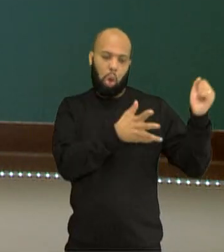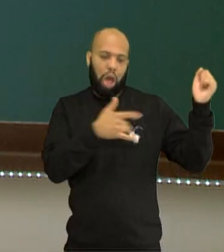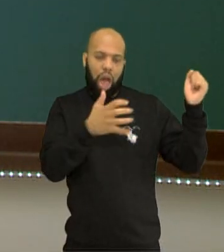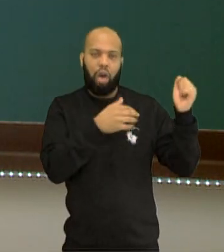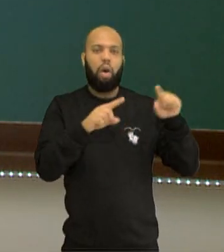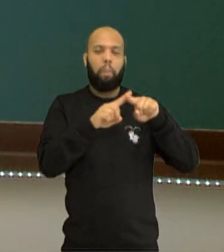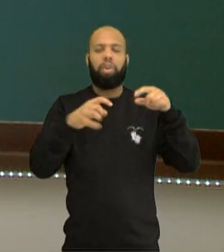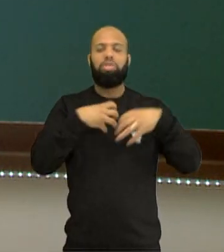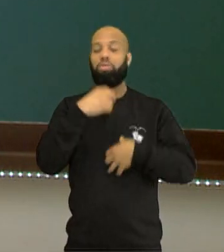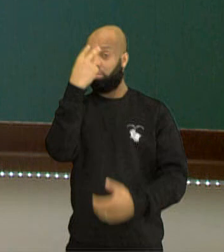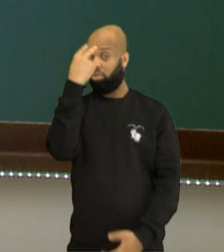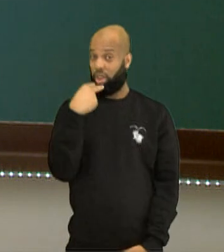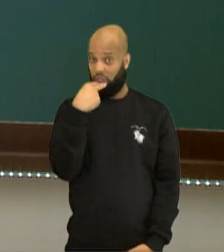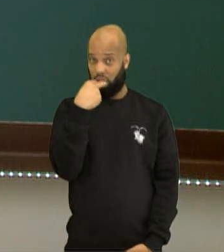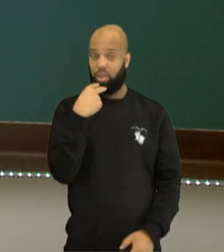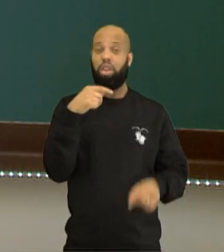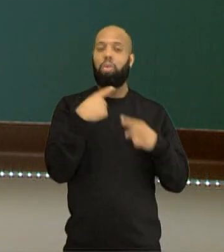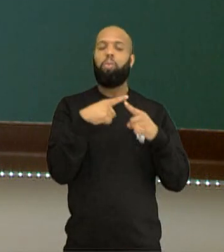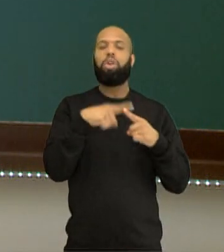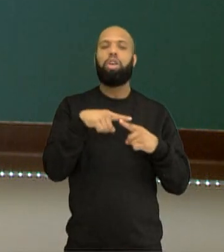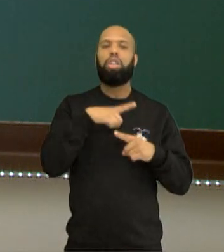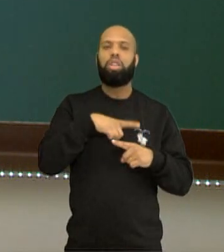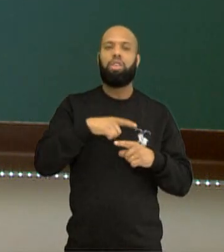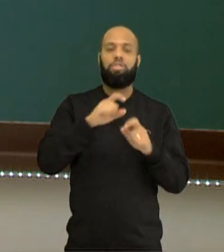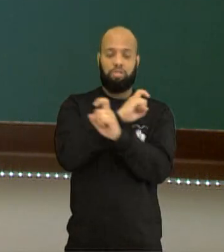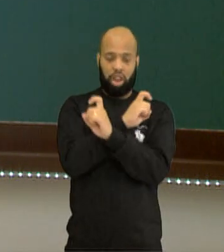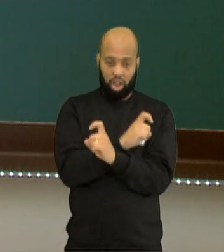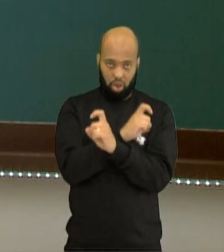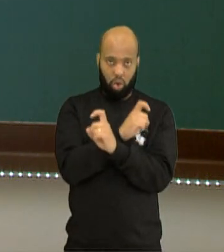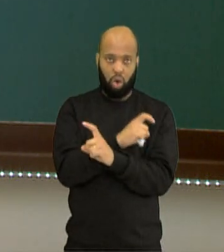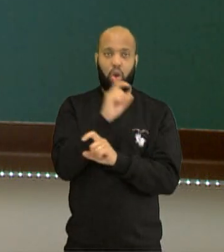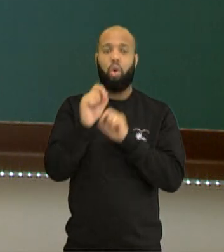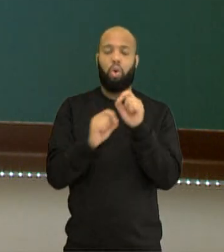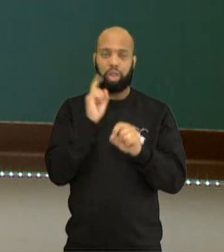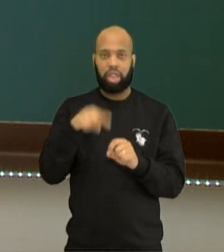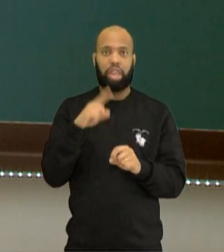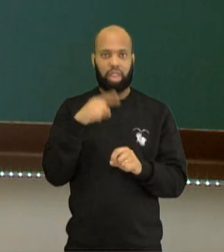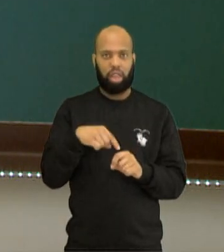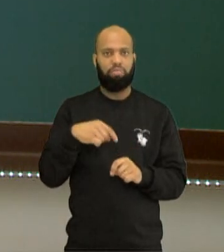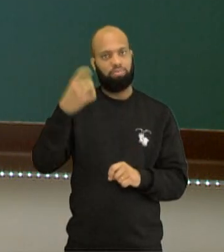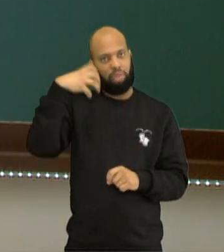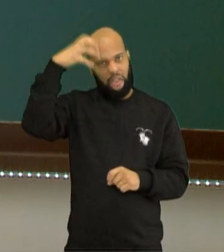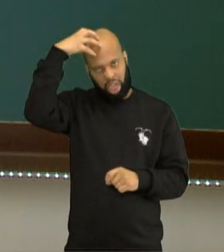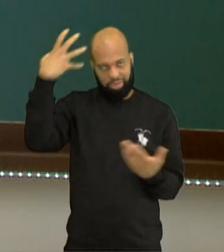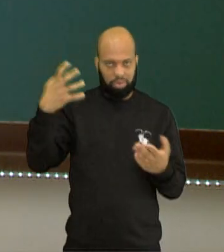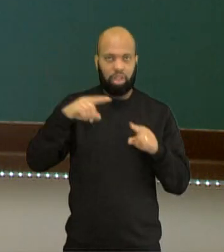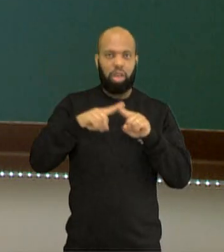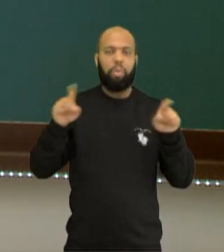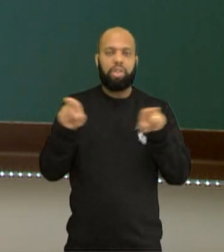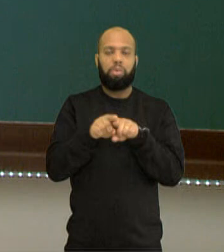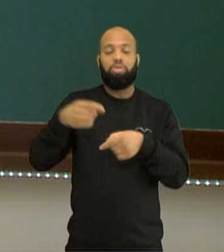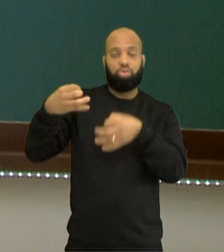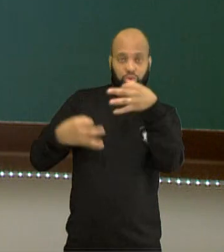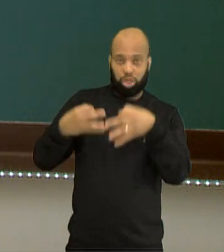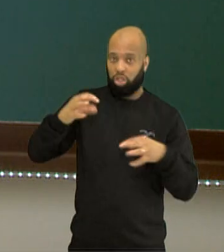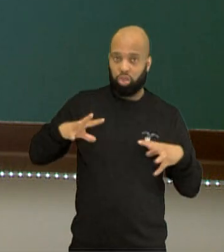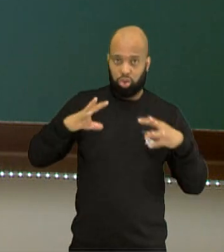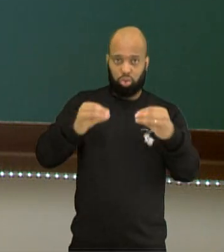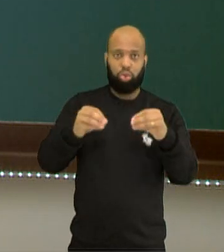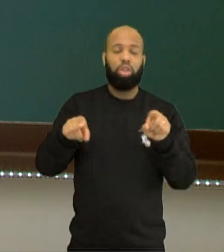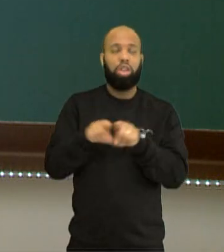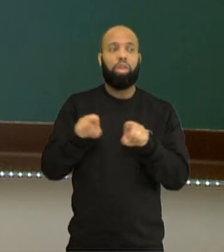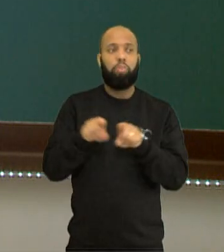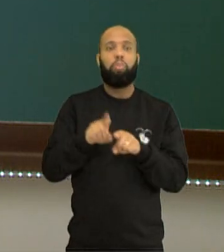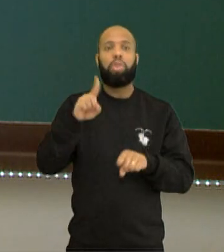faraó, além de governante de todo o Egito, ele era senhor dos exércitos, ele era o juiz de toda a nação e